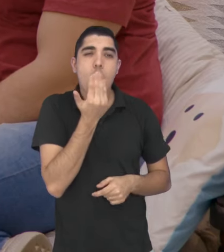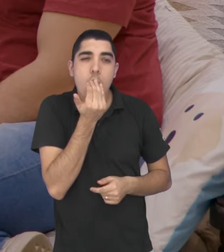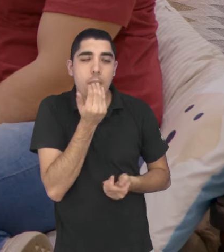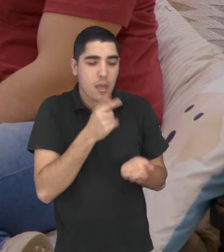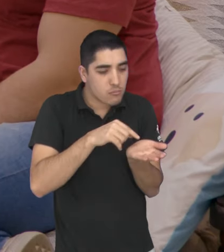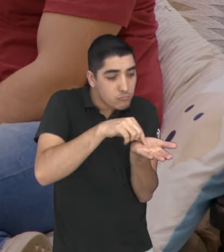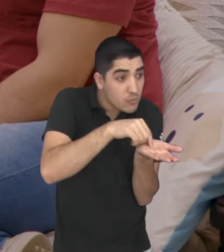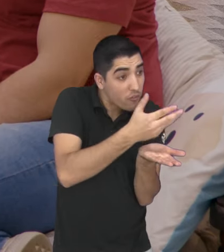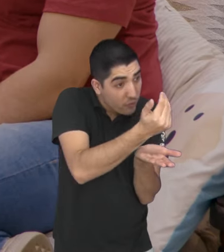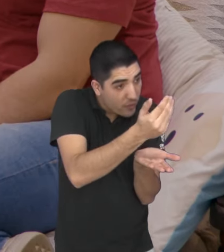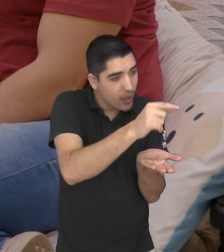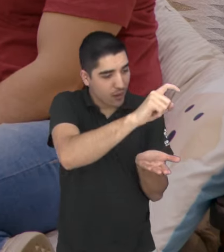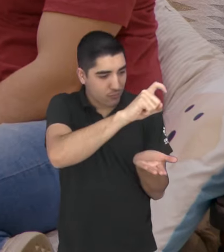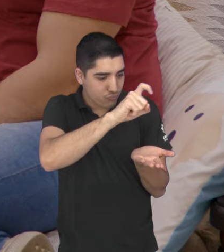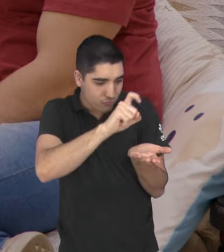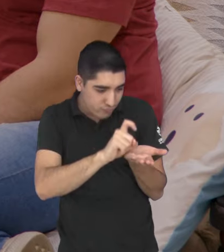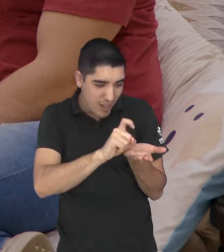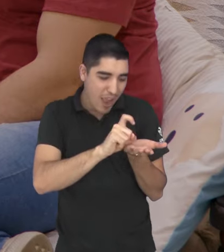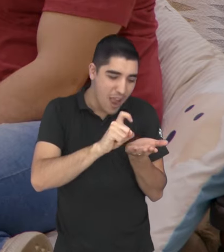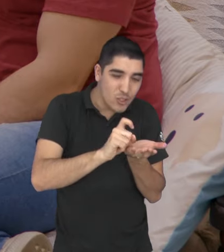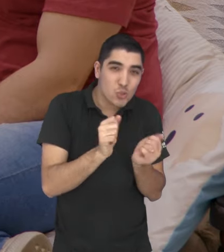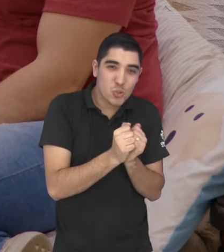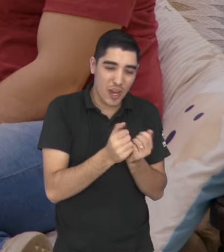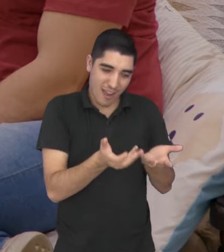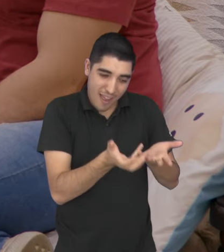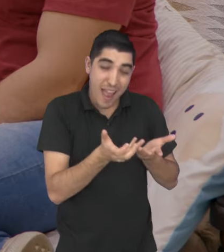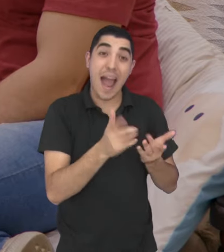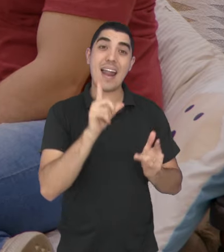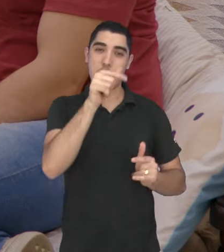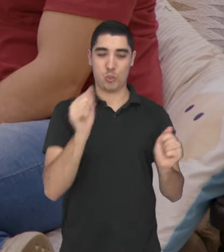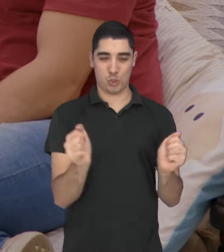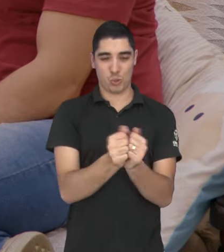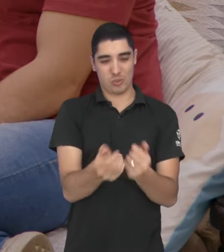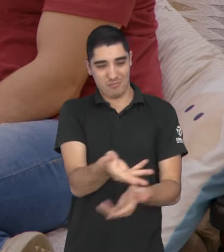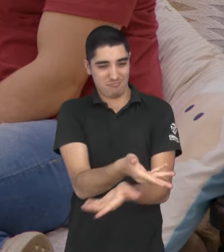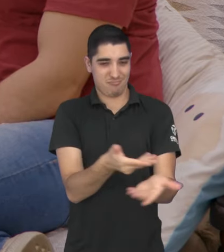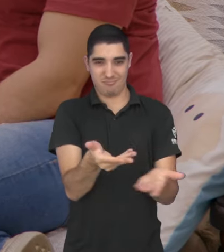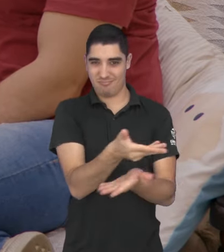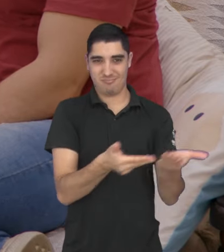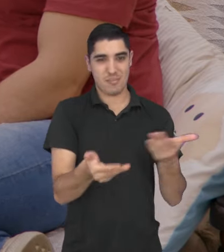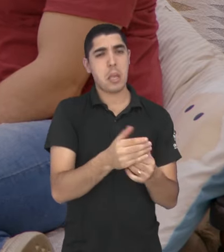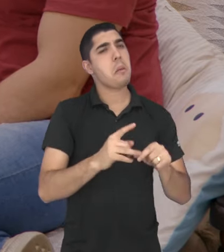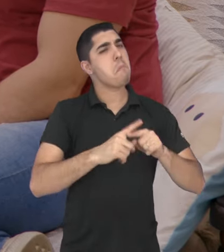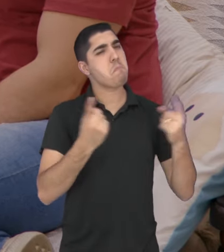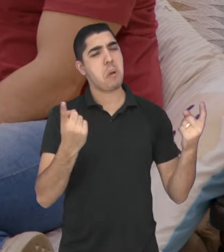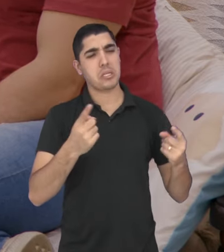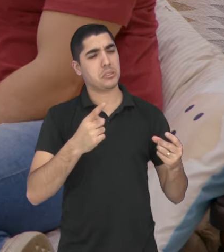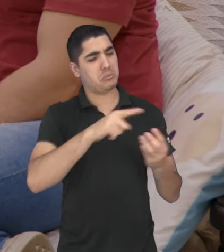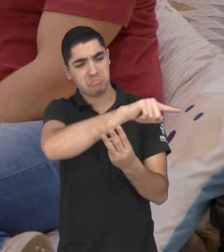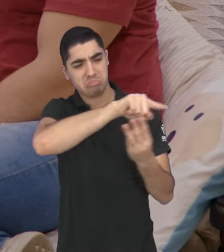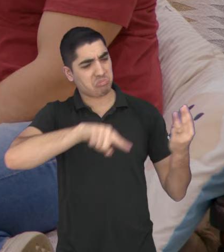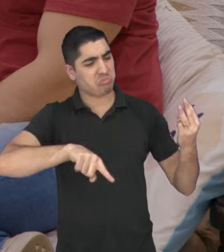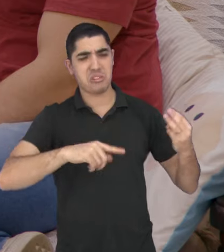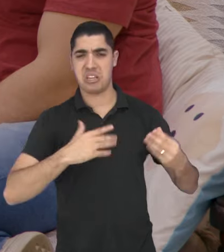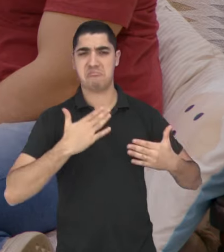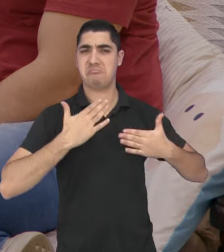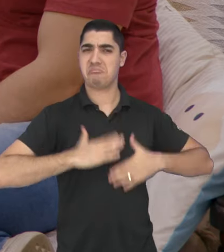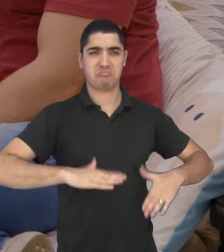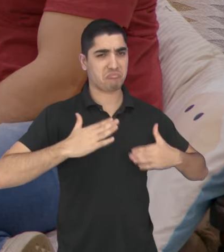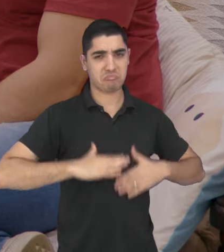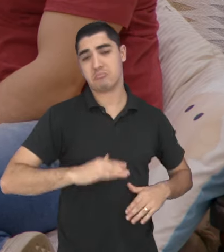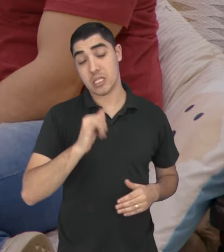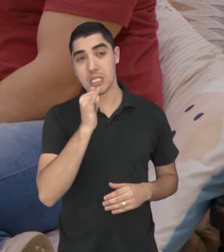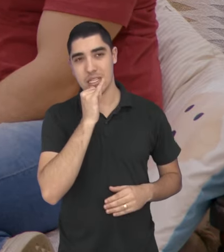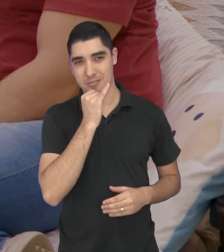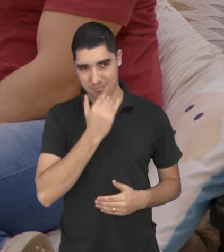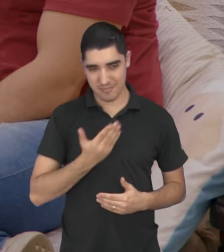vir primeiro na minha mão, pra depois eu conseguir juntar os dois. Entendi. Mas eles são muito tranquilos, assim. A gemada,